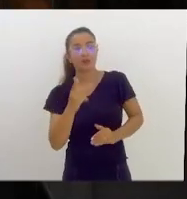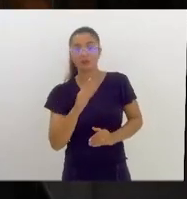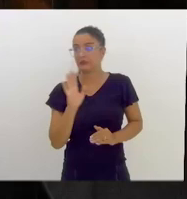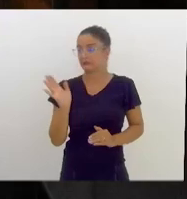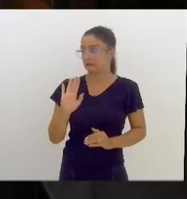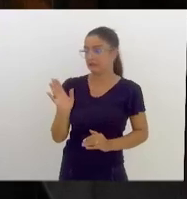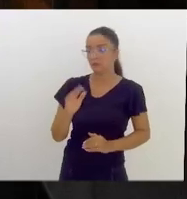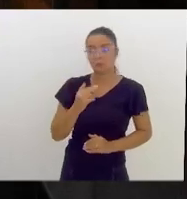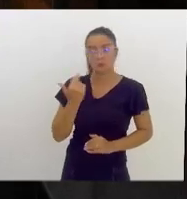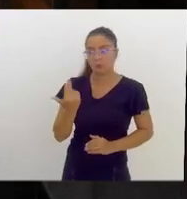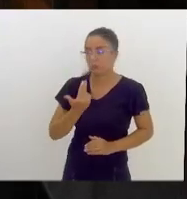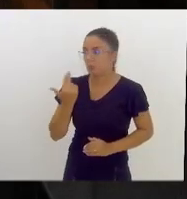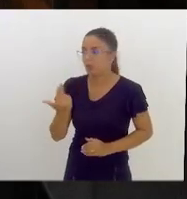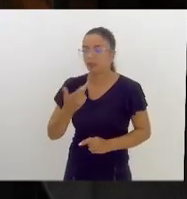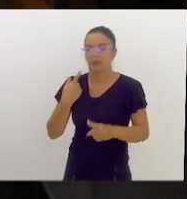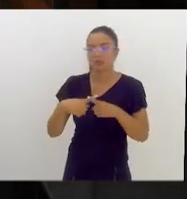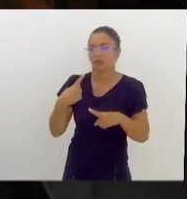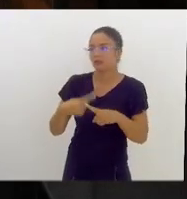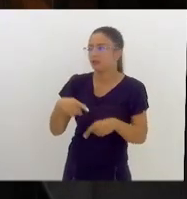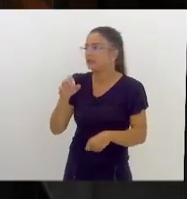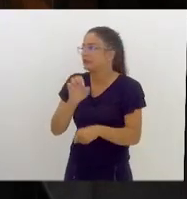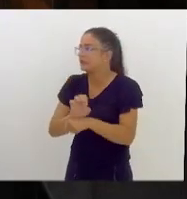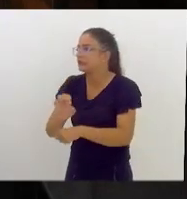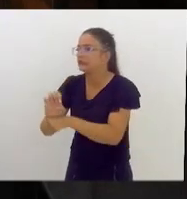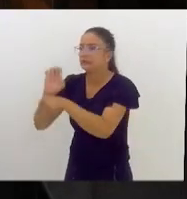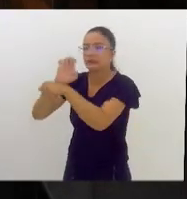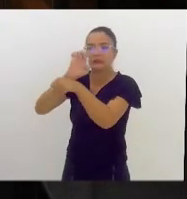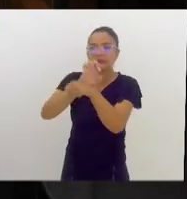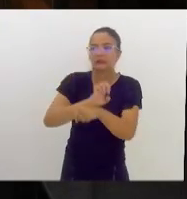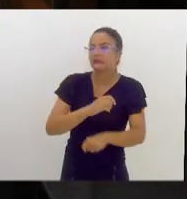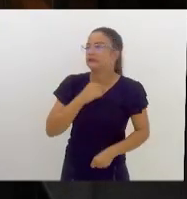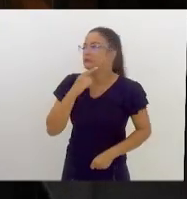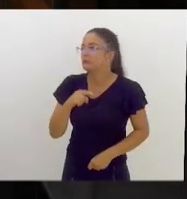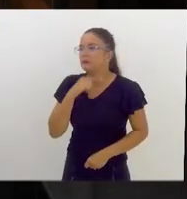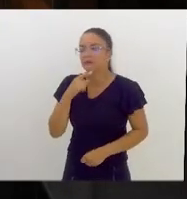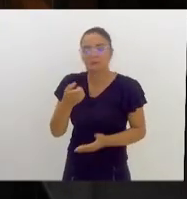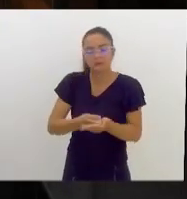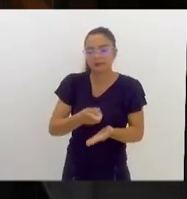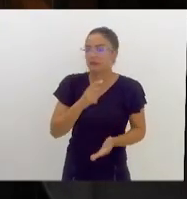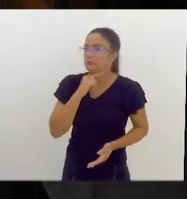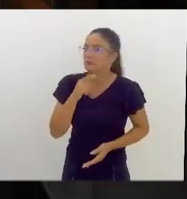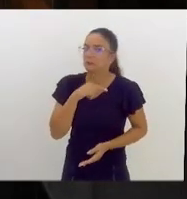isso, porque os estados não vão ter como pagar.